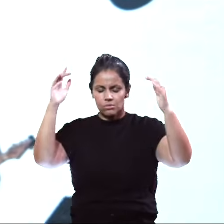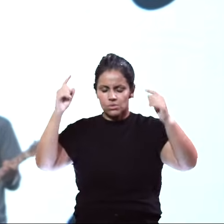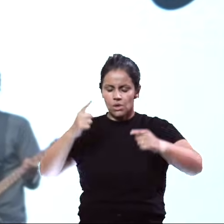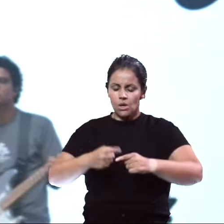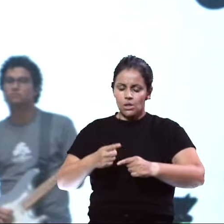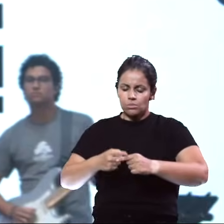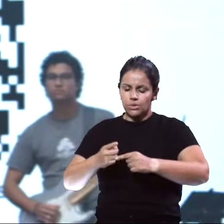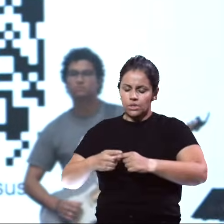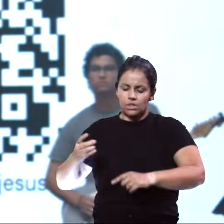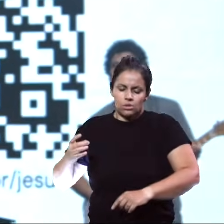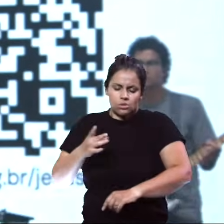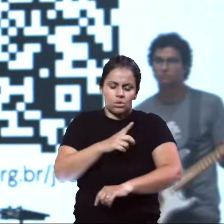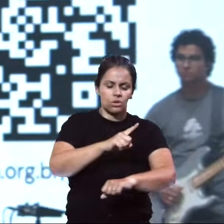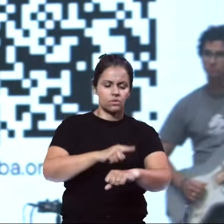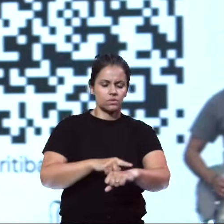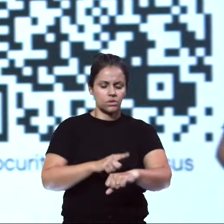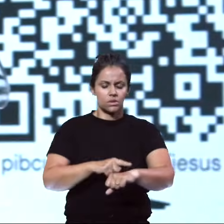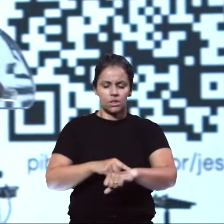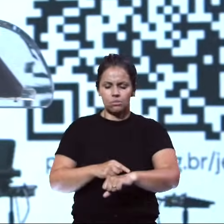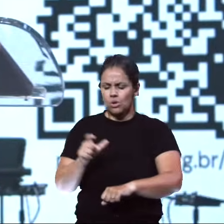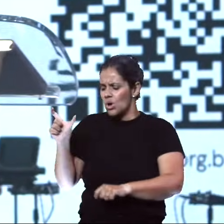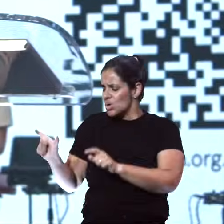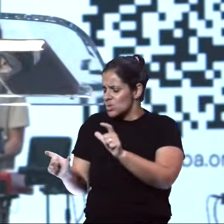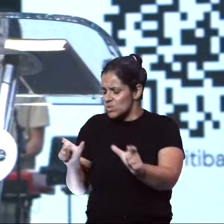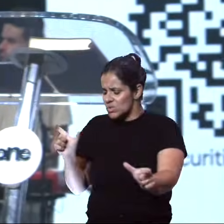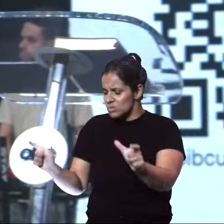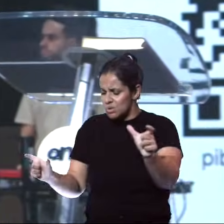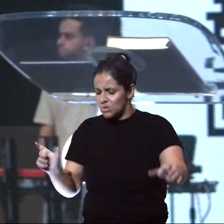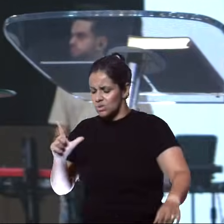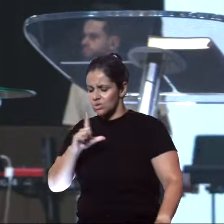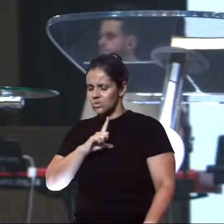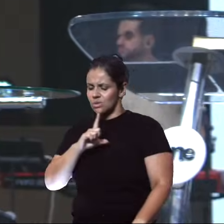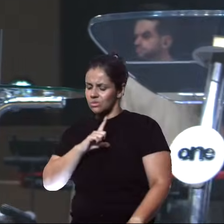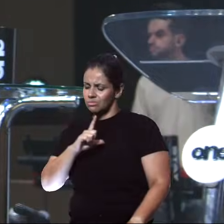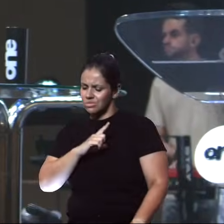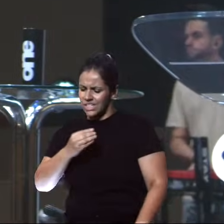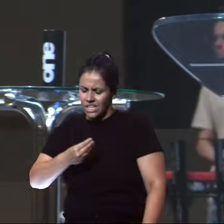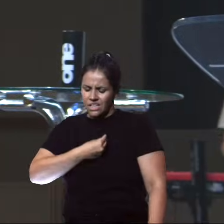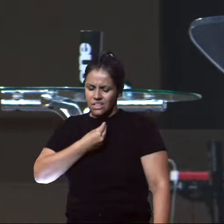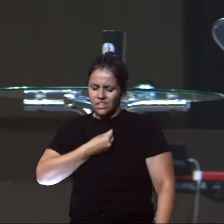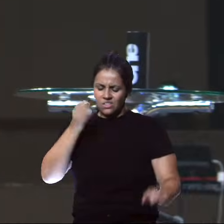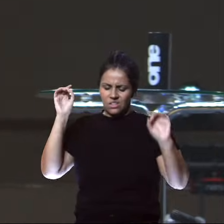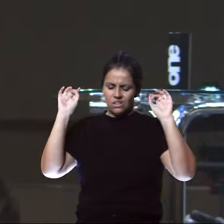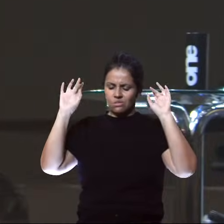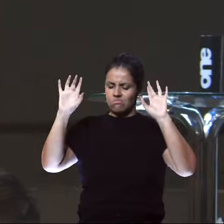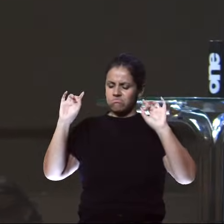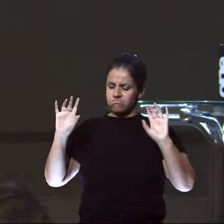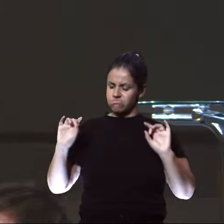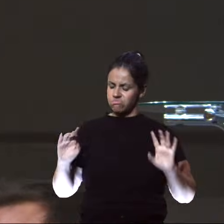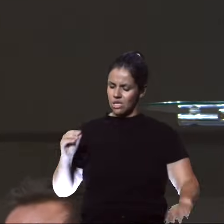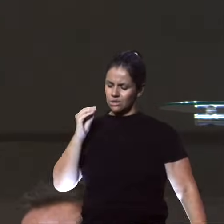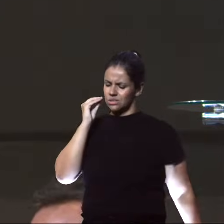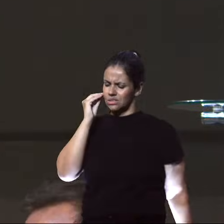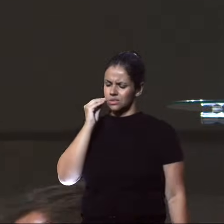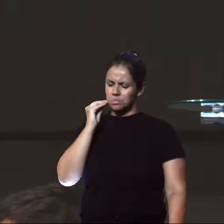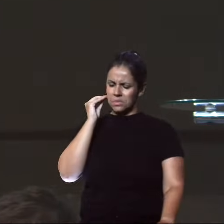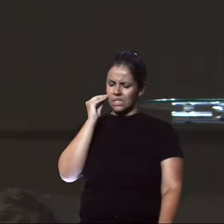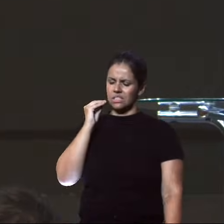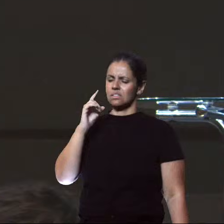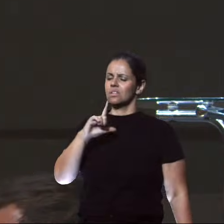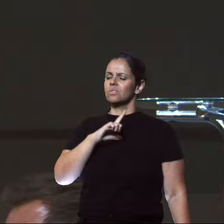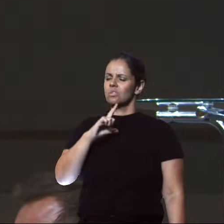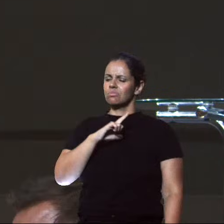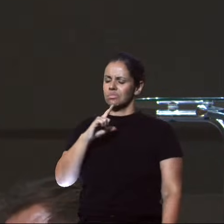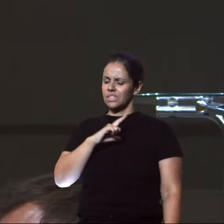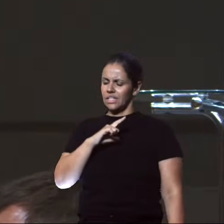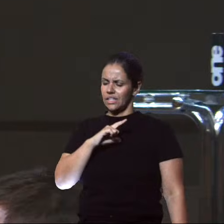vida dos nossos irmãos. Te exaltamos porque o Senhor os chamou aqui para viver coisas especiais da Sua presença, para que eles não sejam mais os